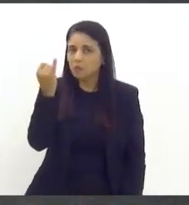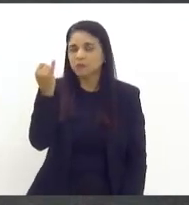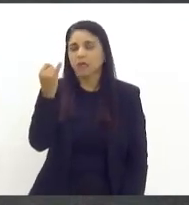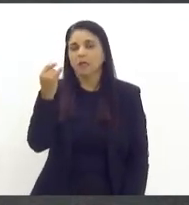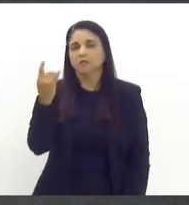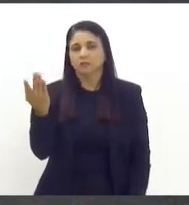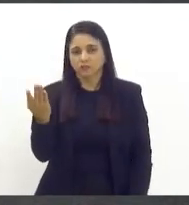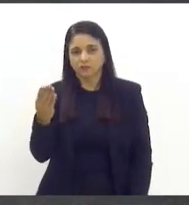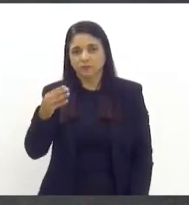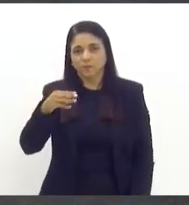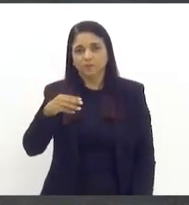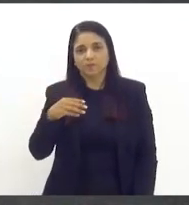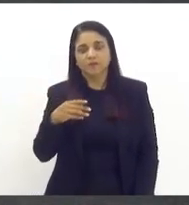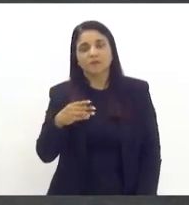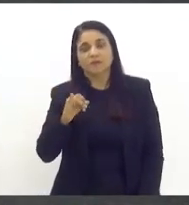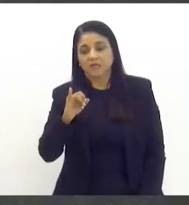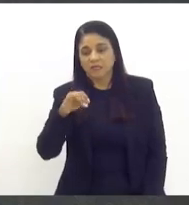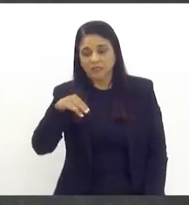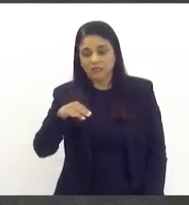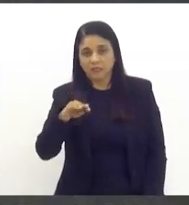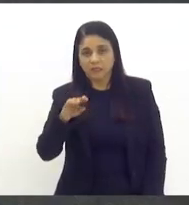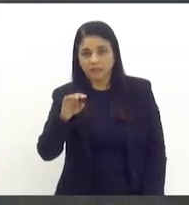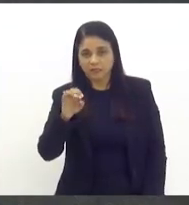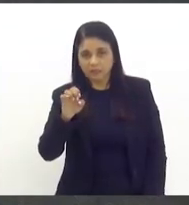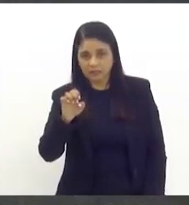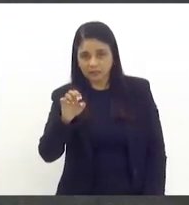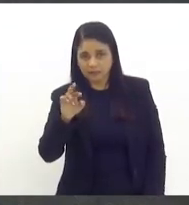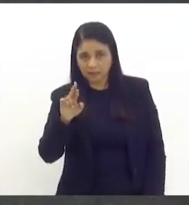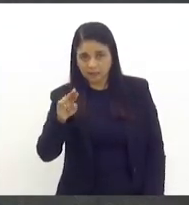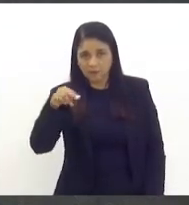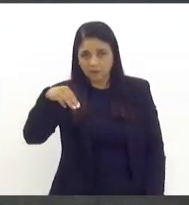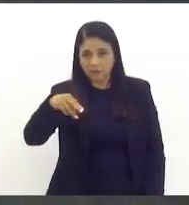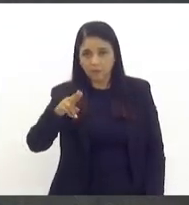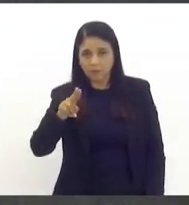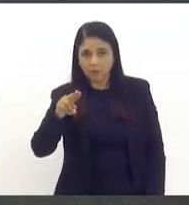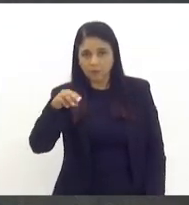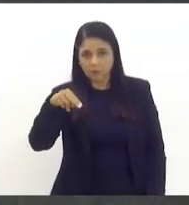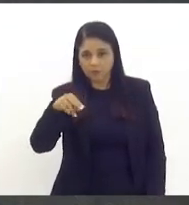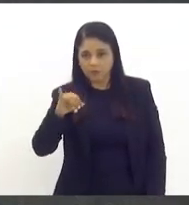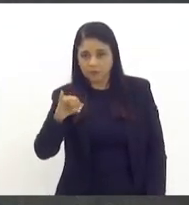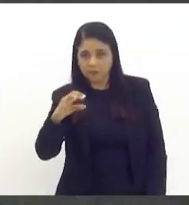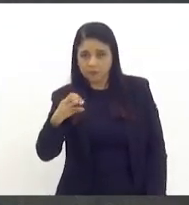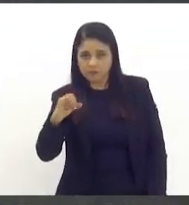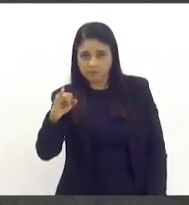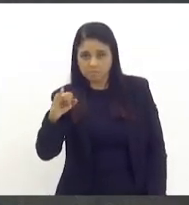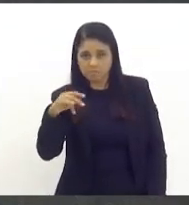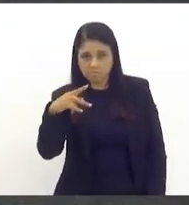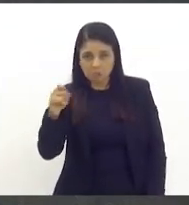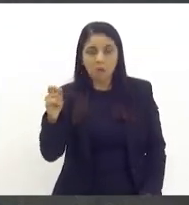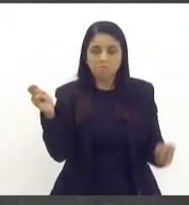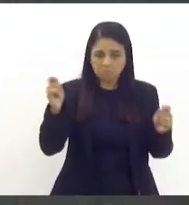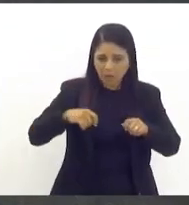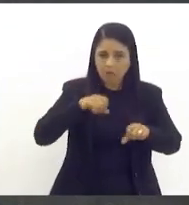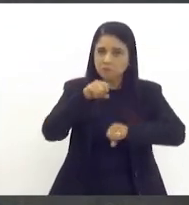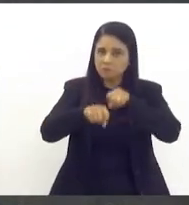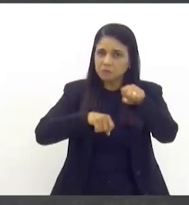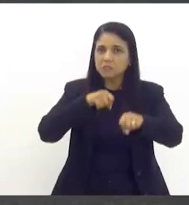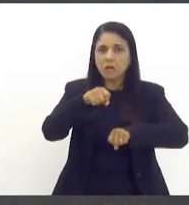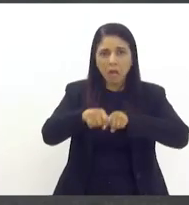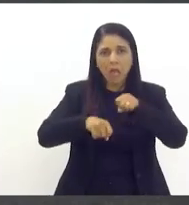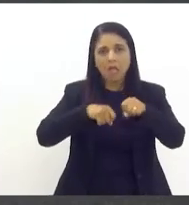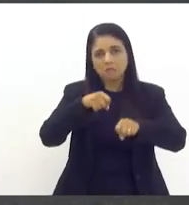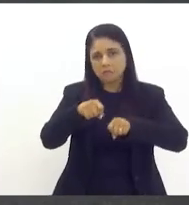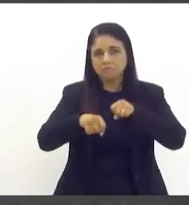porque tem muito ciclismo e tem uma distância que é possível ser feita de bicicleta inclusive sobre quem não é esportista profissional